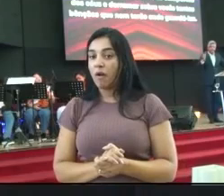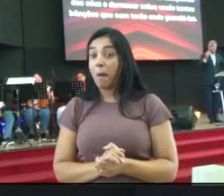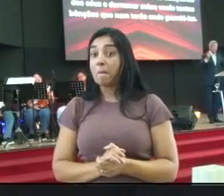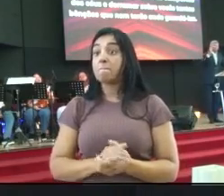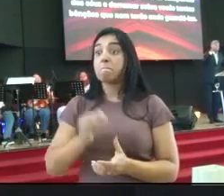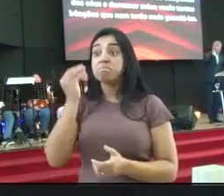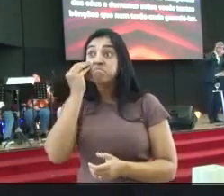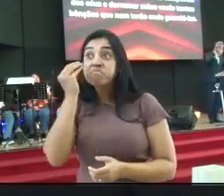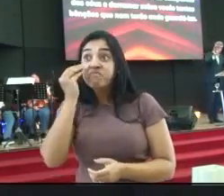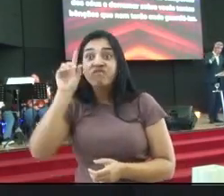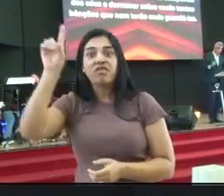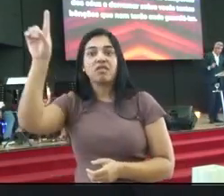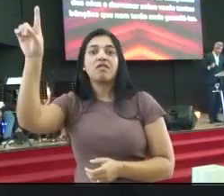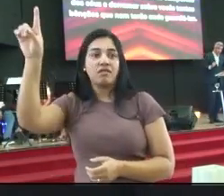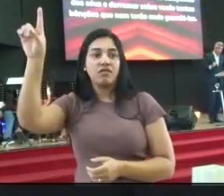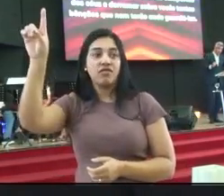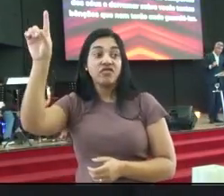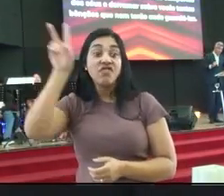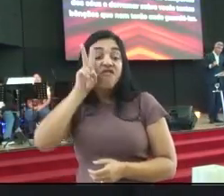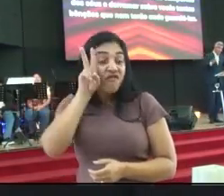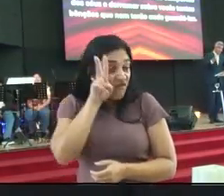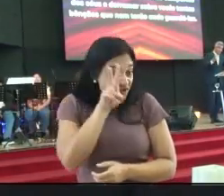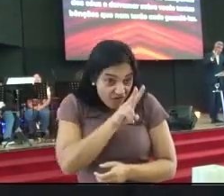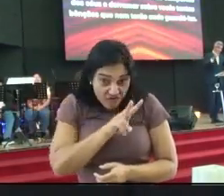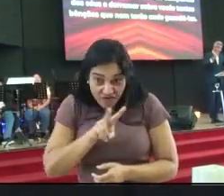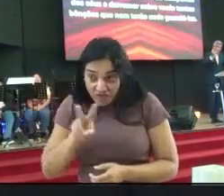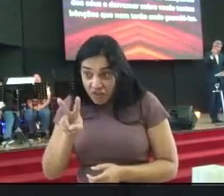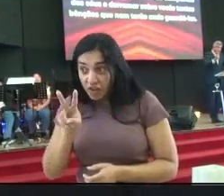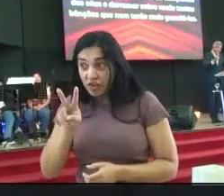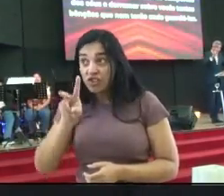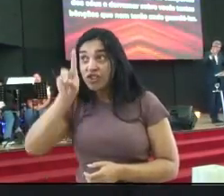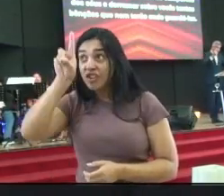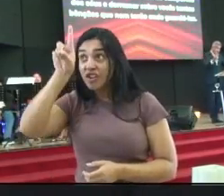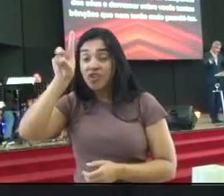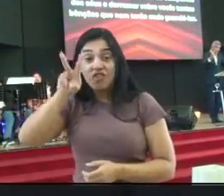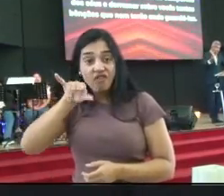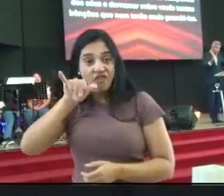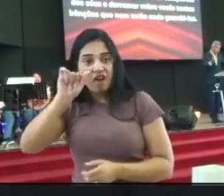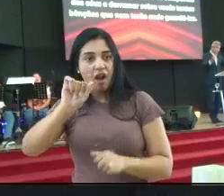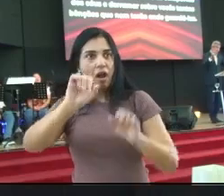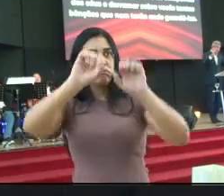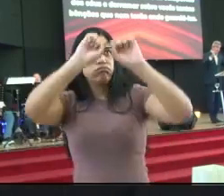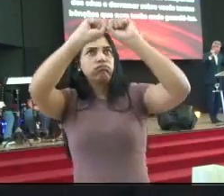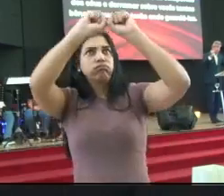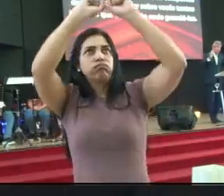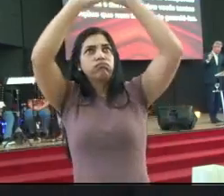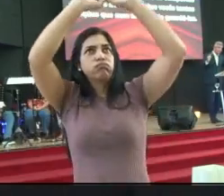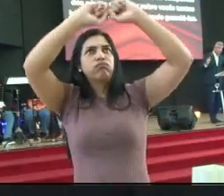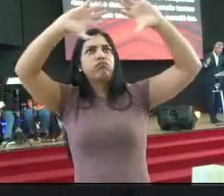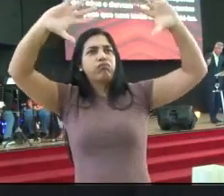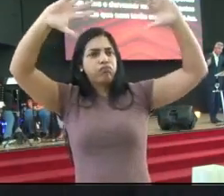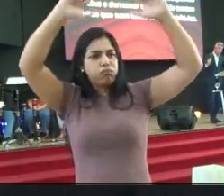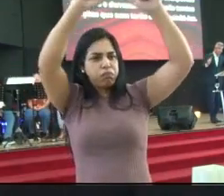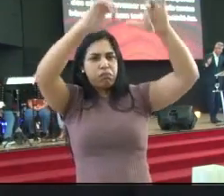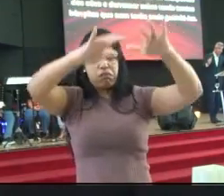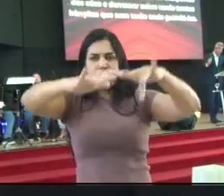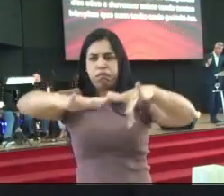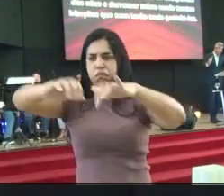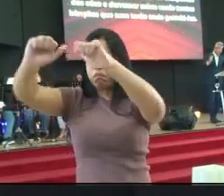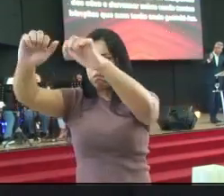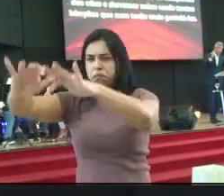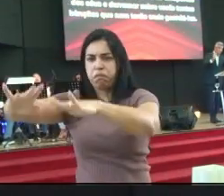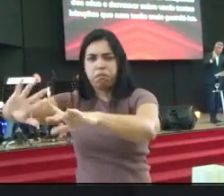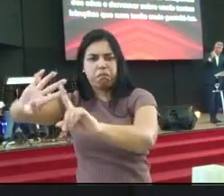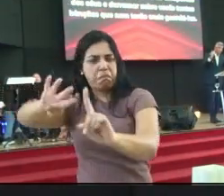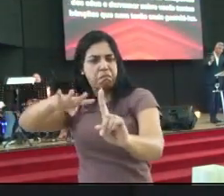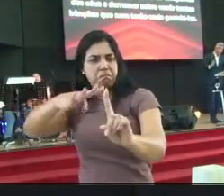Colocam-me à prova e vejam se eu não vou abrir as comportas dos céus e derramar sobre